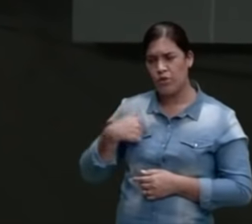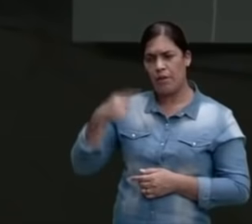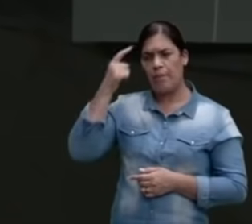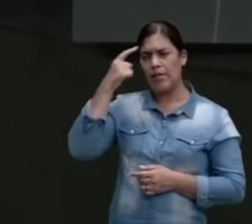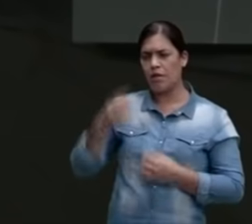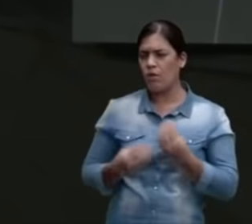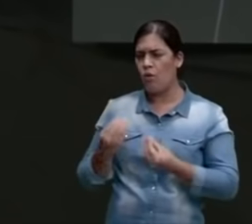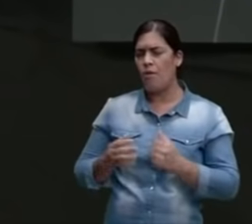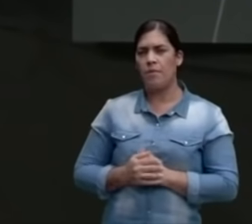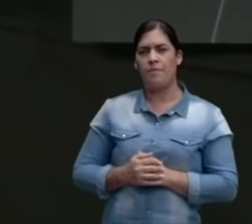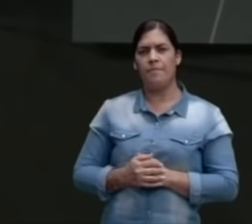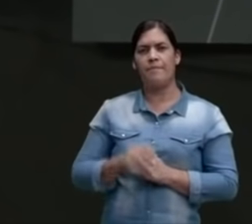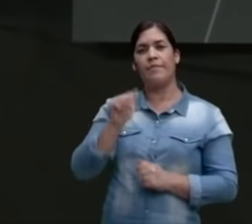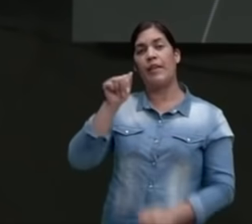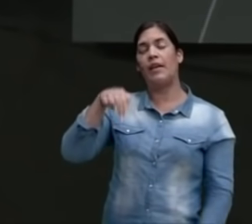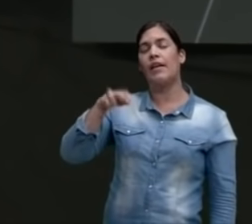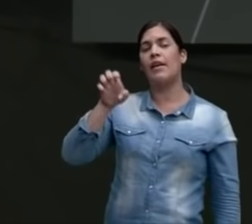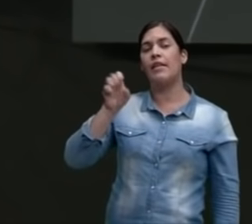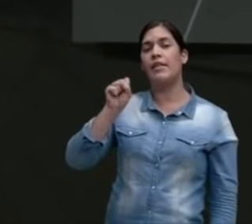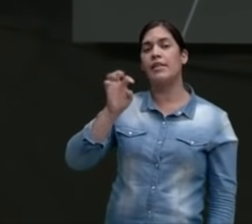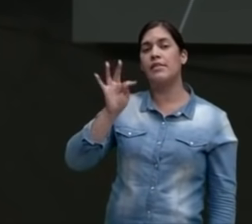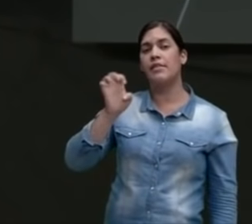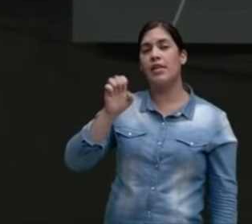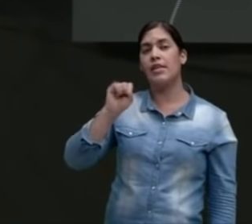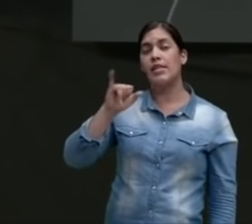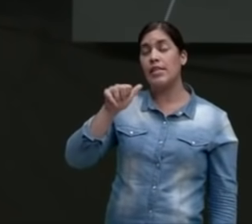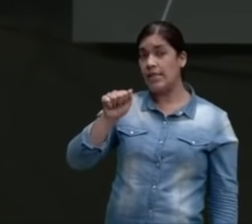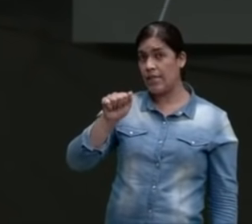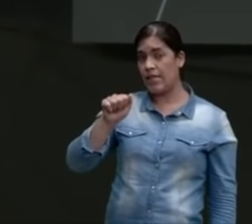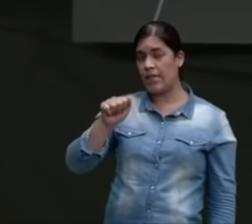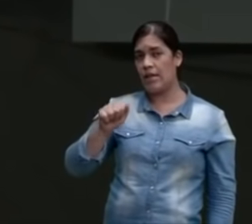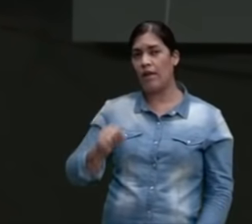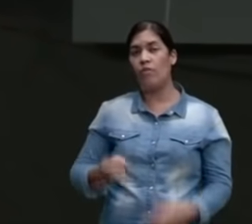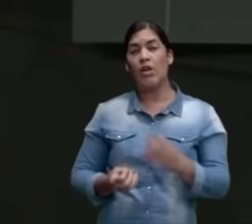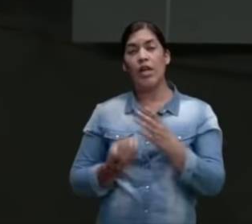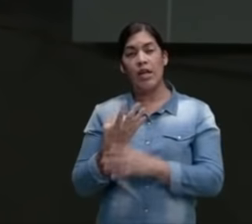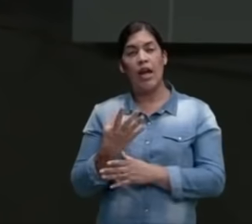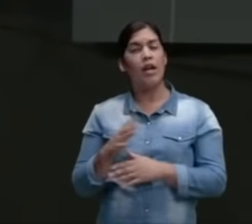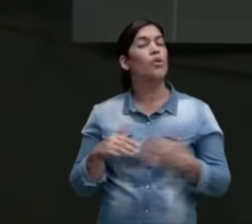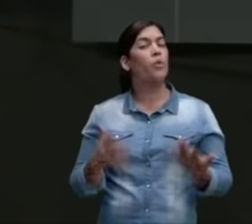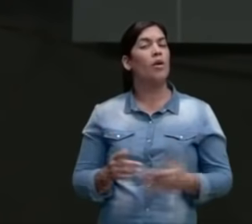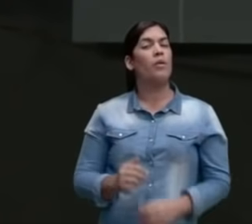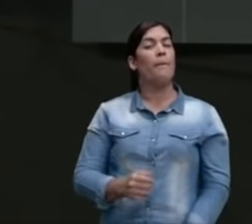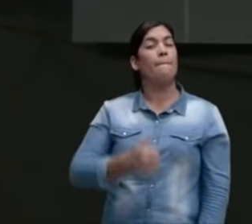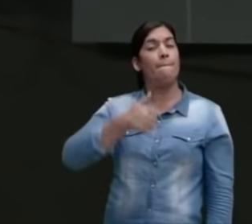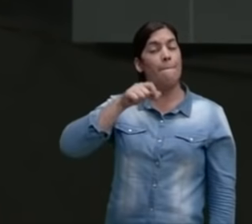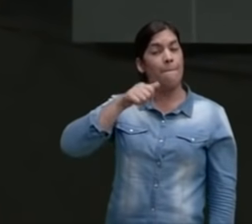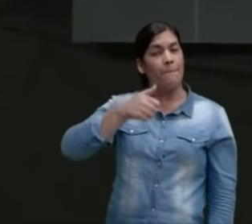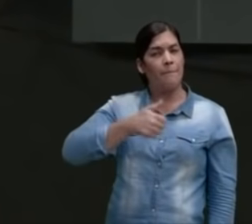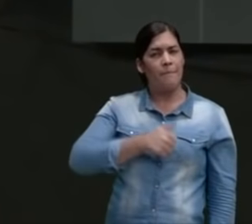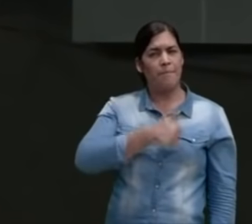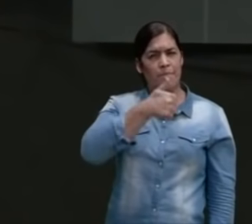anestesia, para você não poder, para você não ter que sentir dor, ela foi criada somente em 1840? Ou